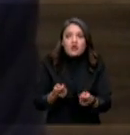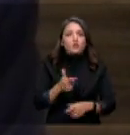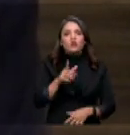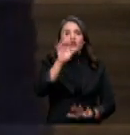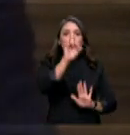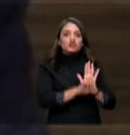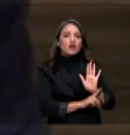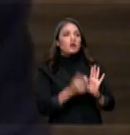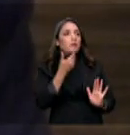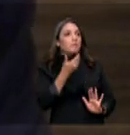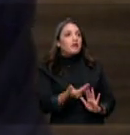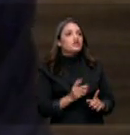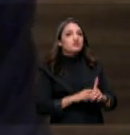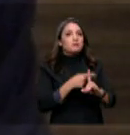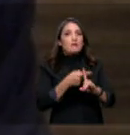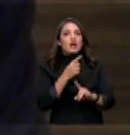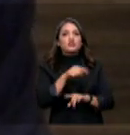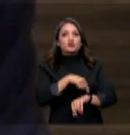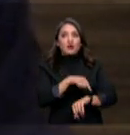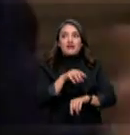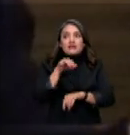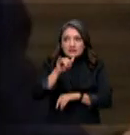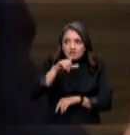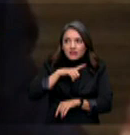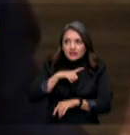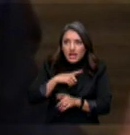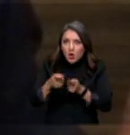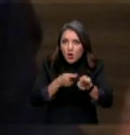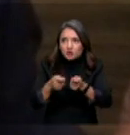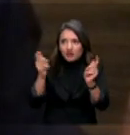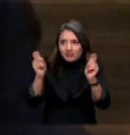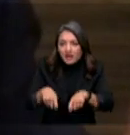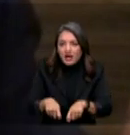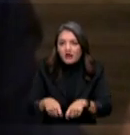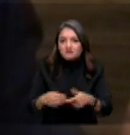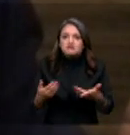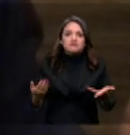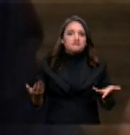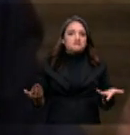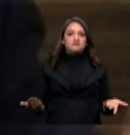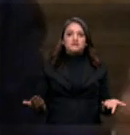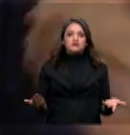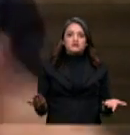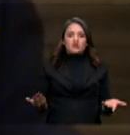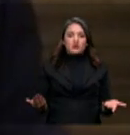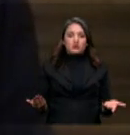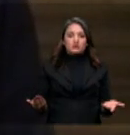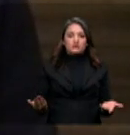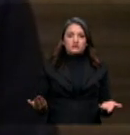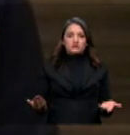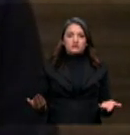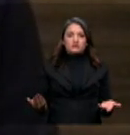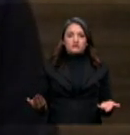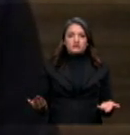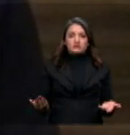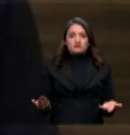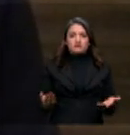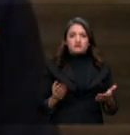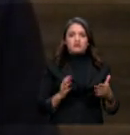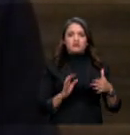extra. Mas, em havendo mecanismo de controle, por qual razão se permitiria que o empregador